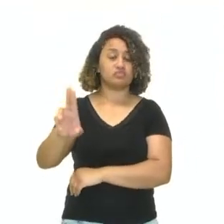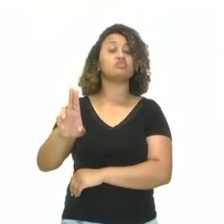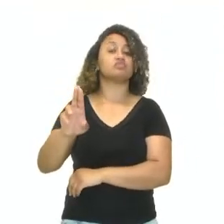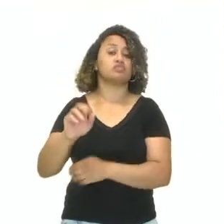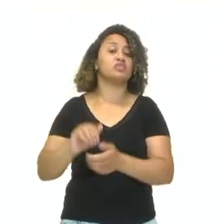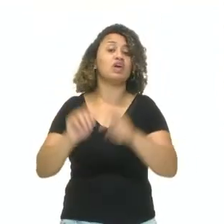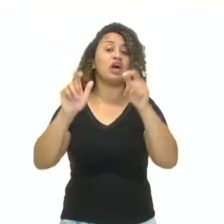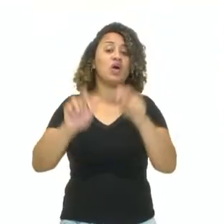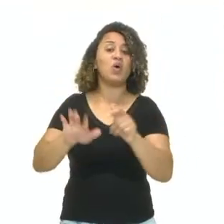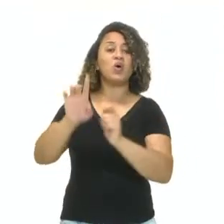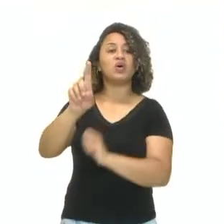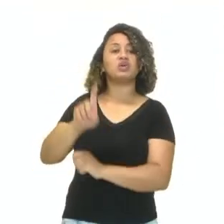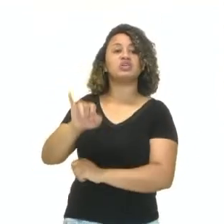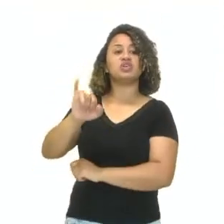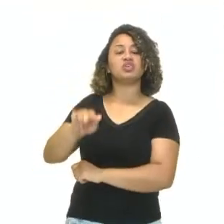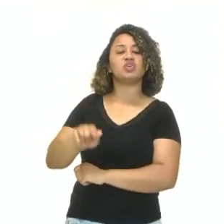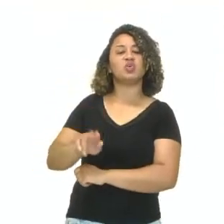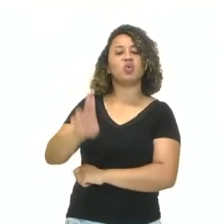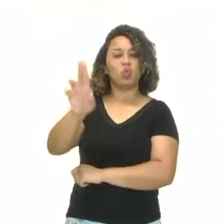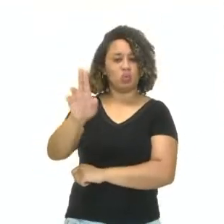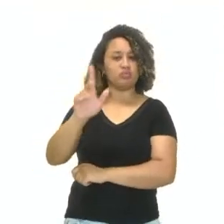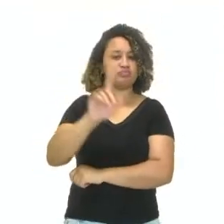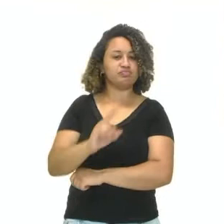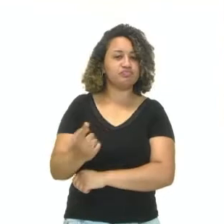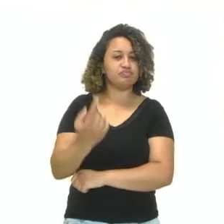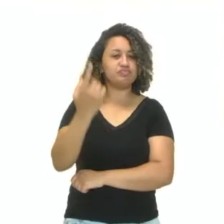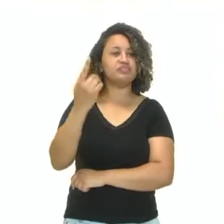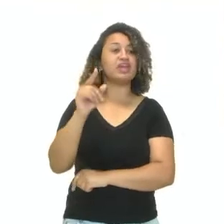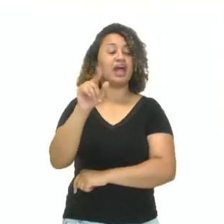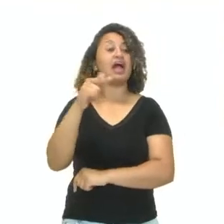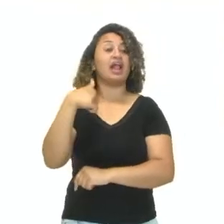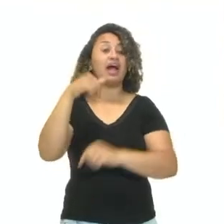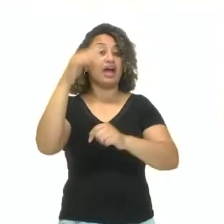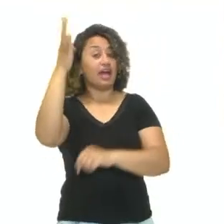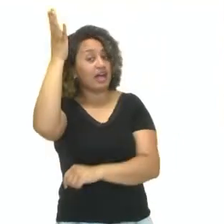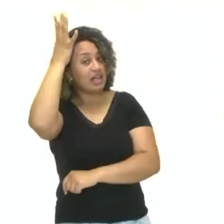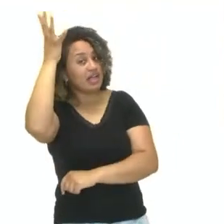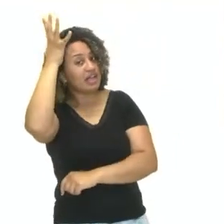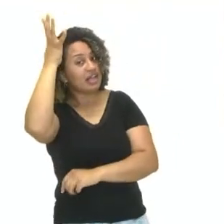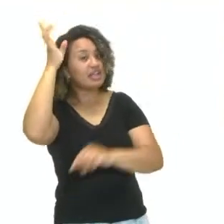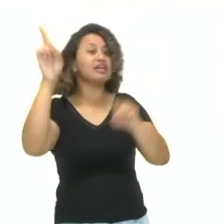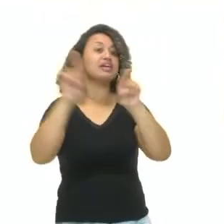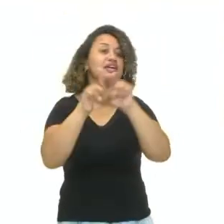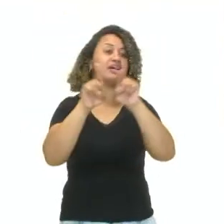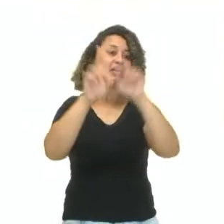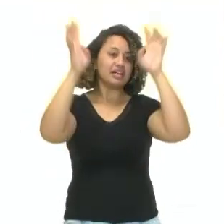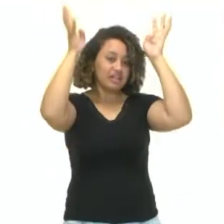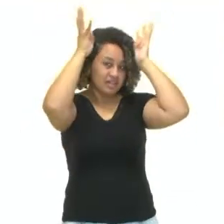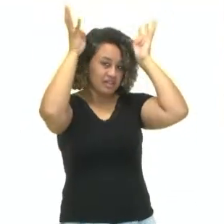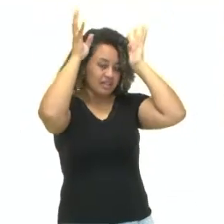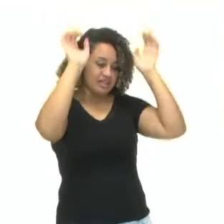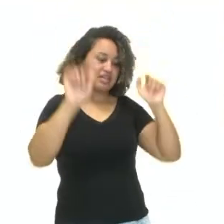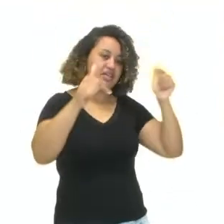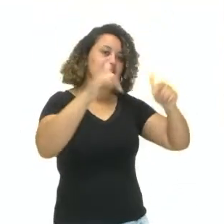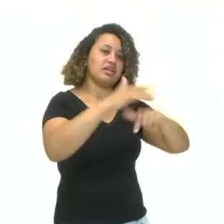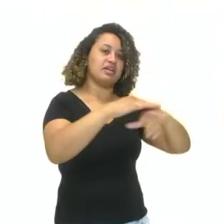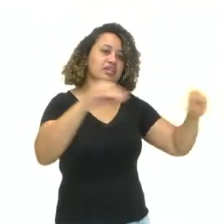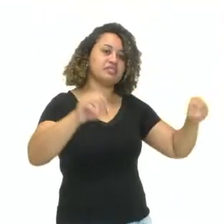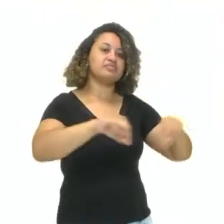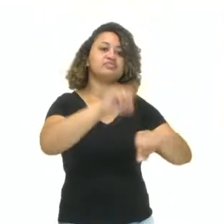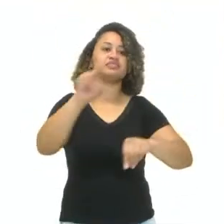Camaiurá, do Alto Xingu. Ela ao mesmo tempo é cacique e ela também é a pajé, a curandeira. E a mãe Rosa